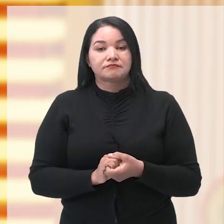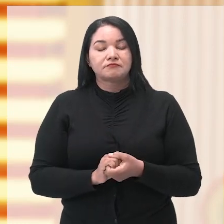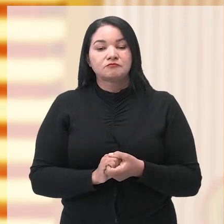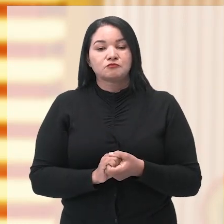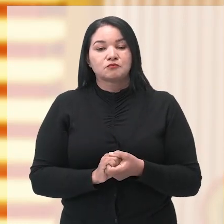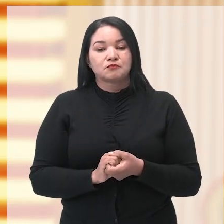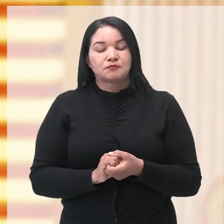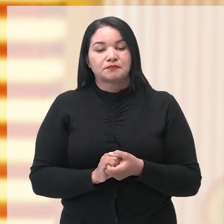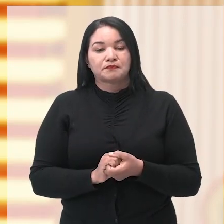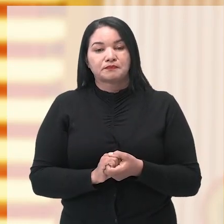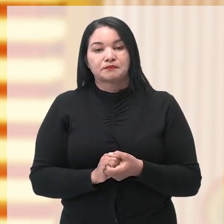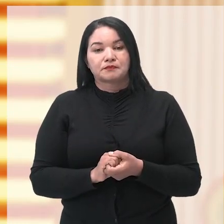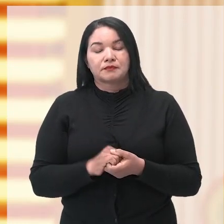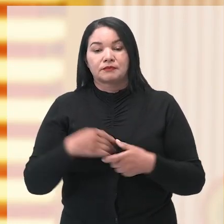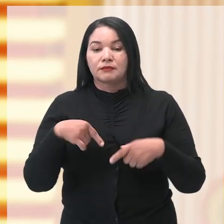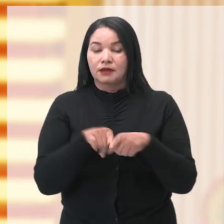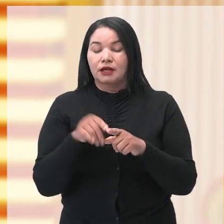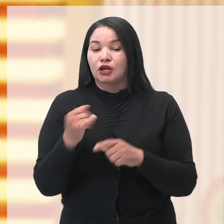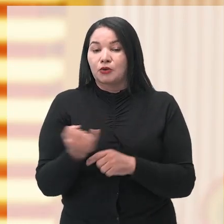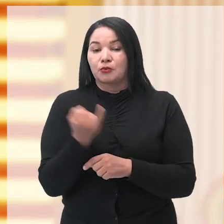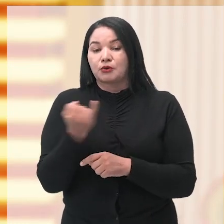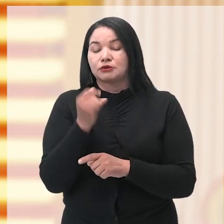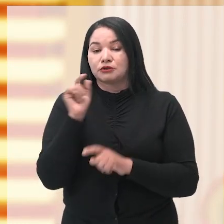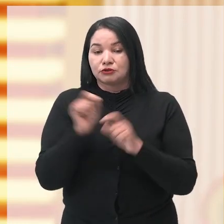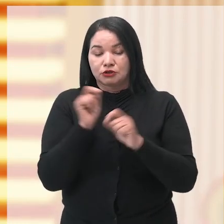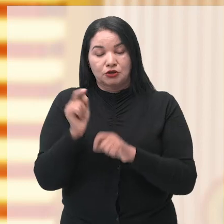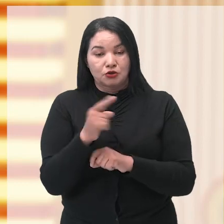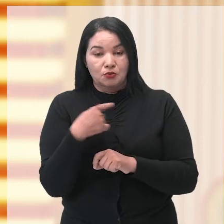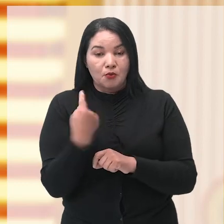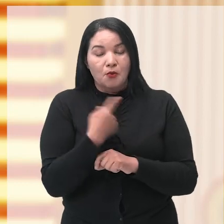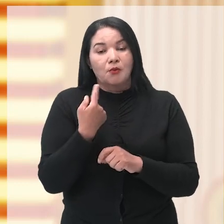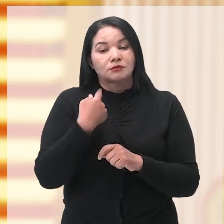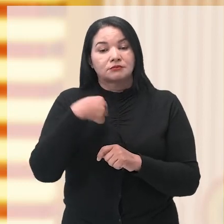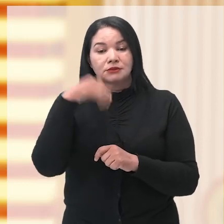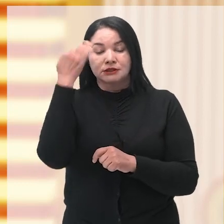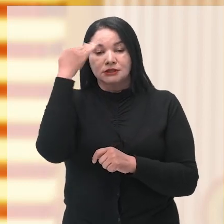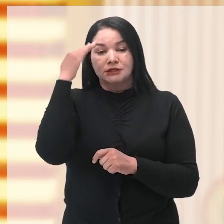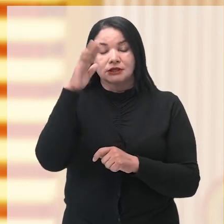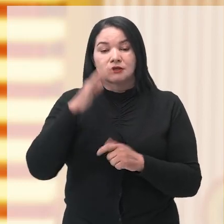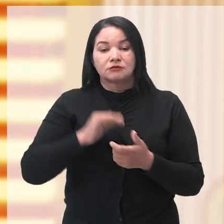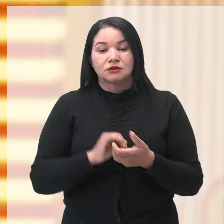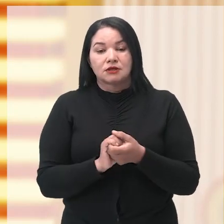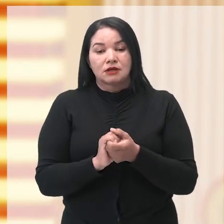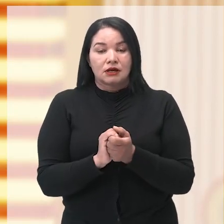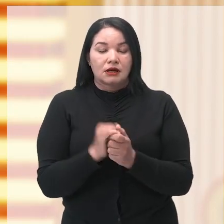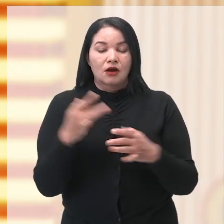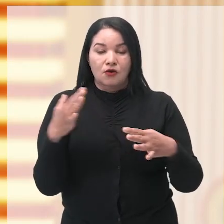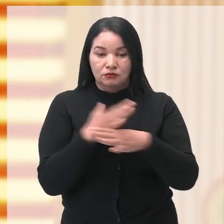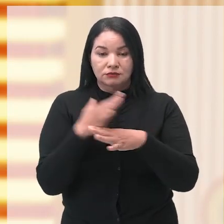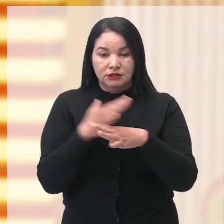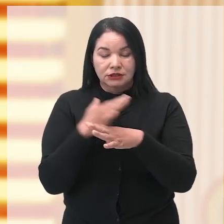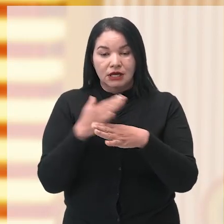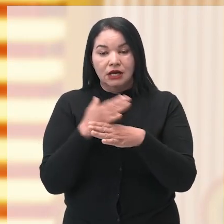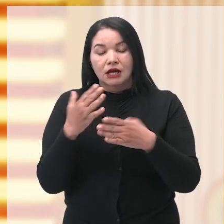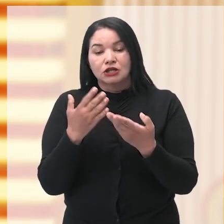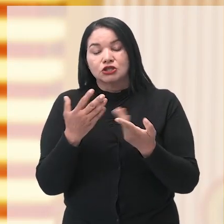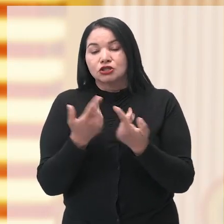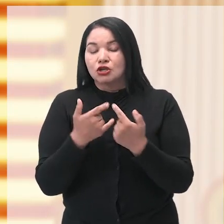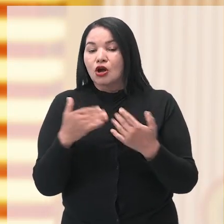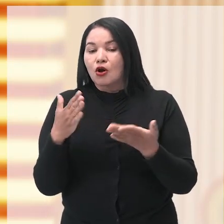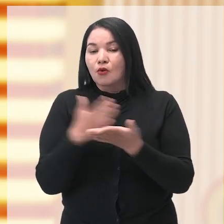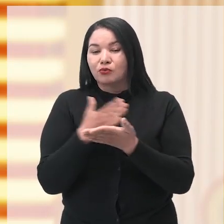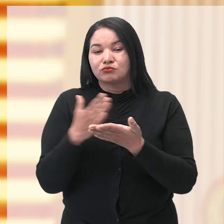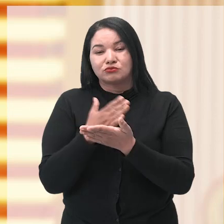é importante também, né, compreendermos que nem toda cidade apresenta